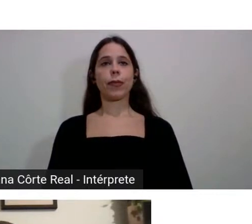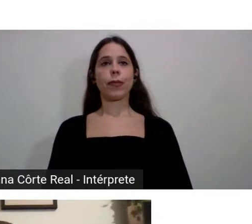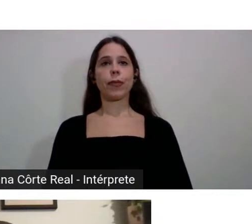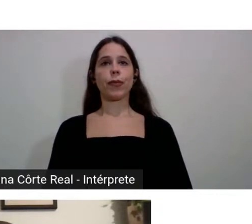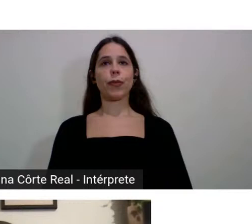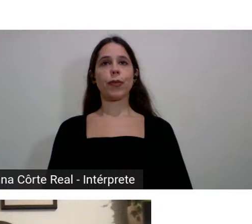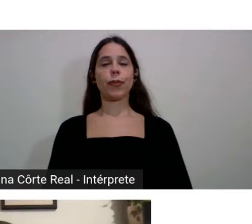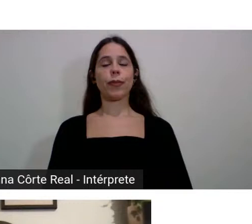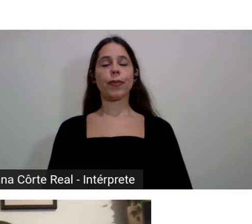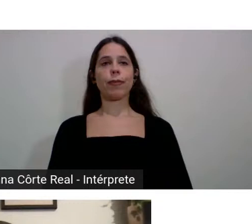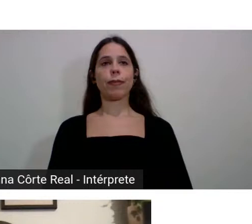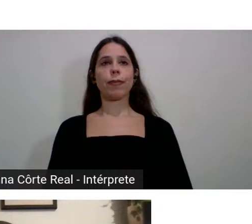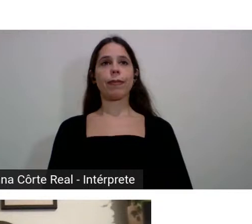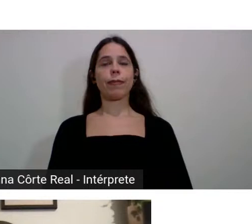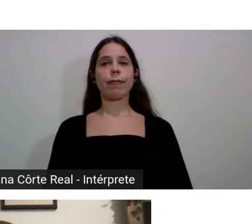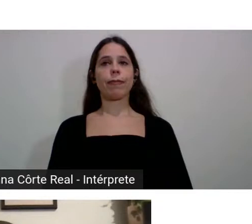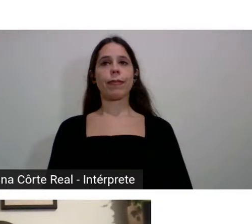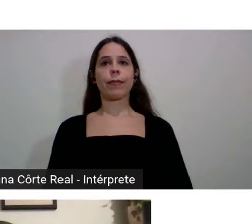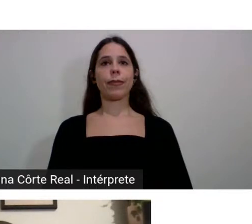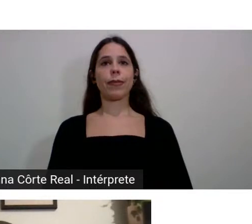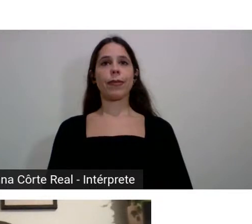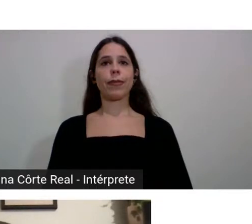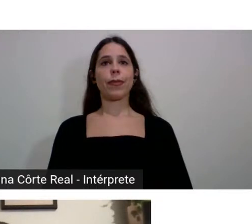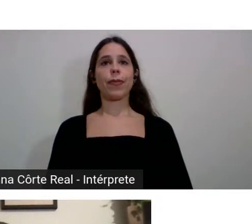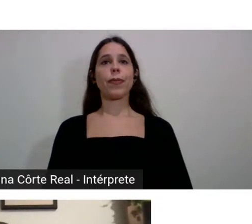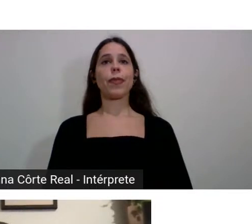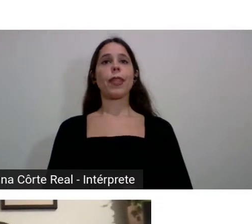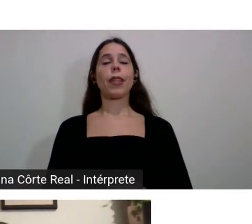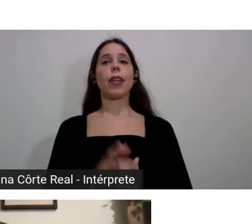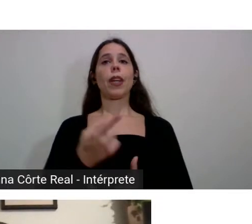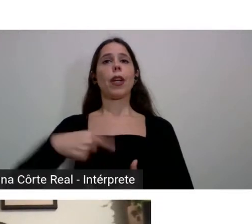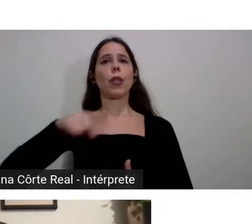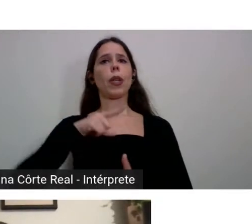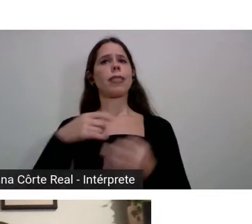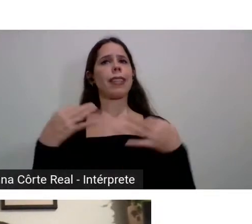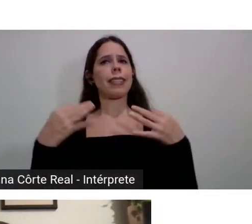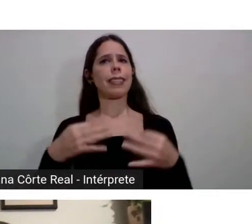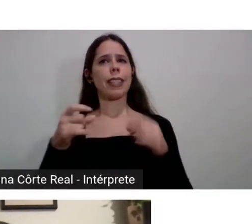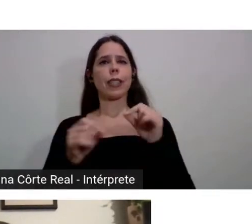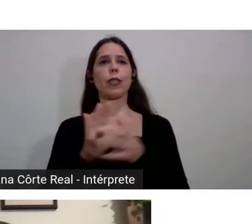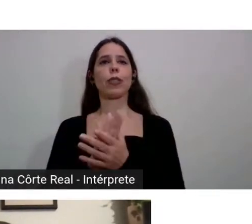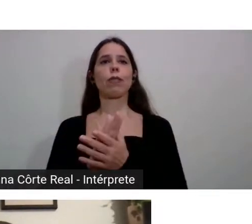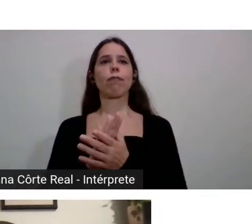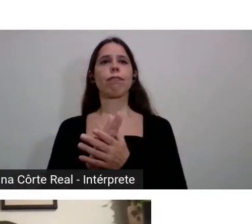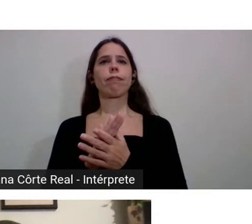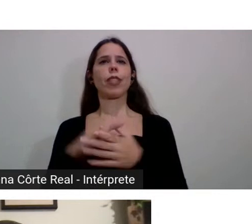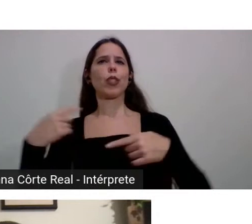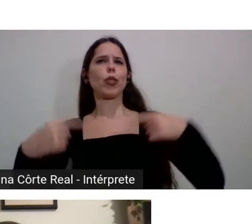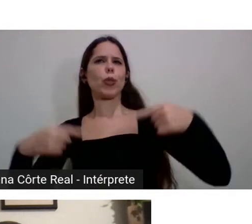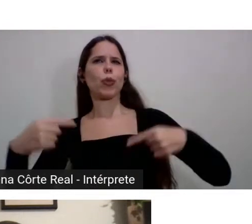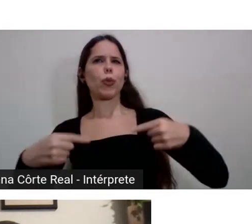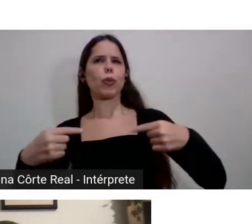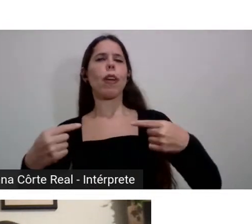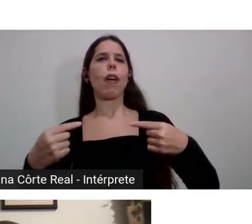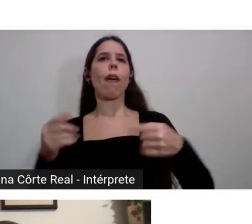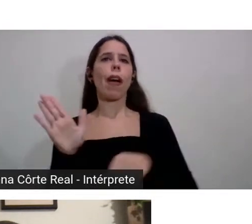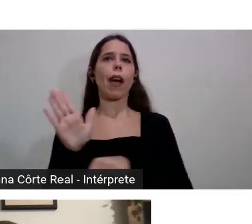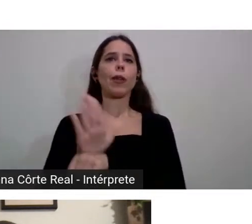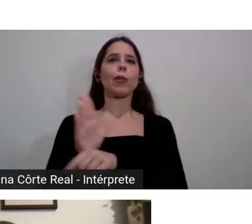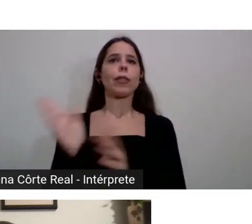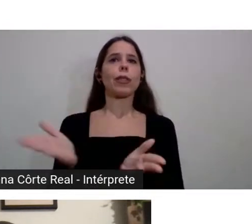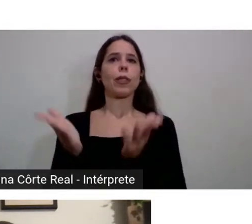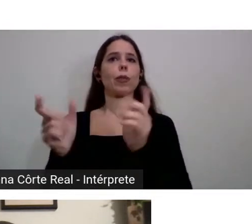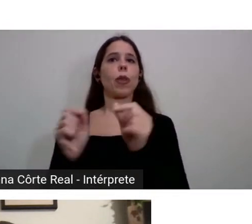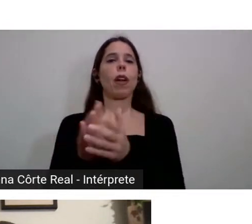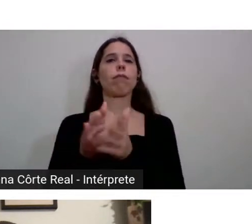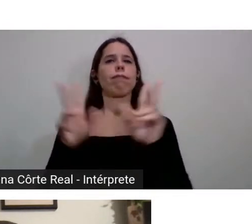Brazil. Temos certezas que essas discussões vão fomentar o tema de pesquisa e da atuação política da